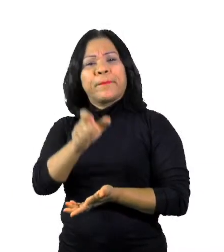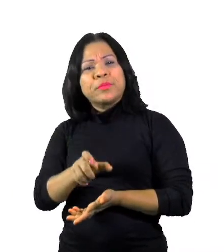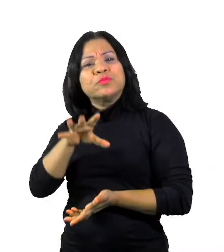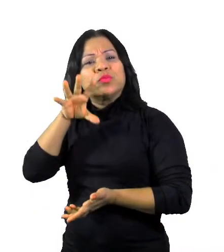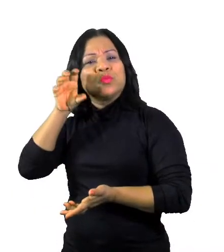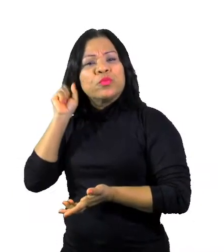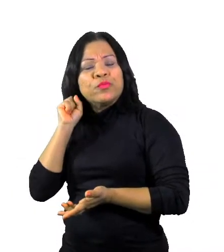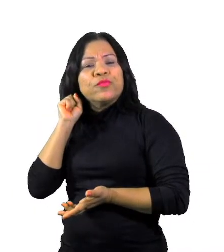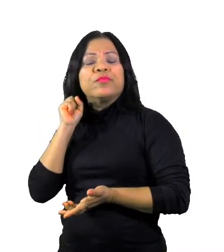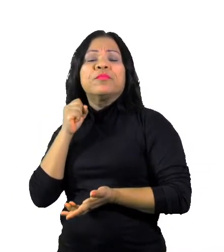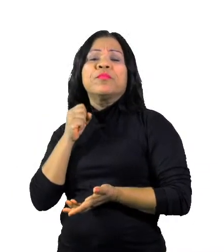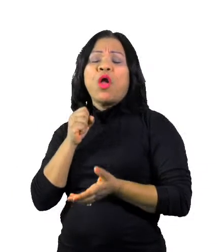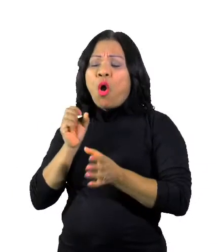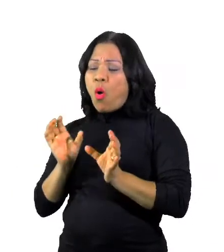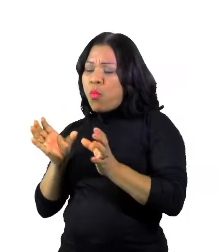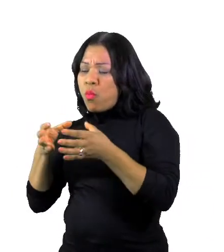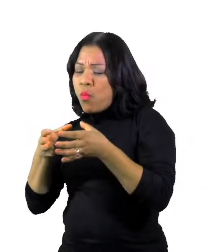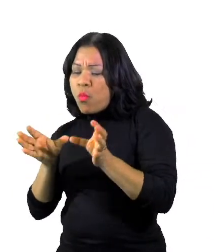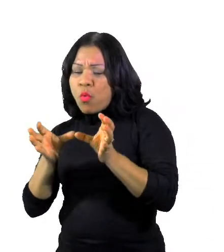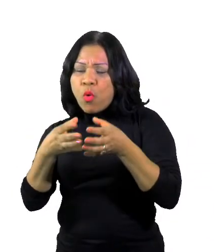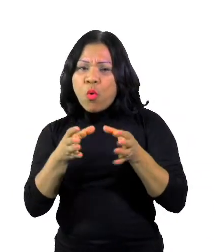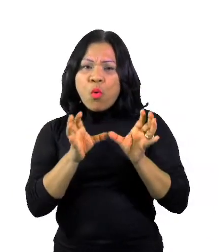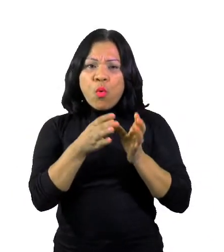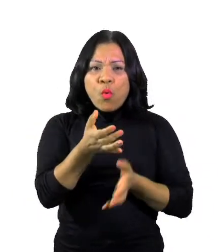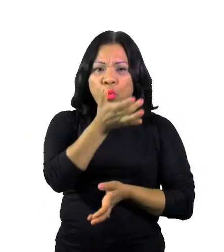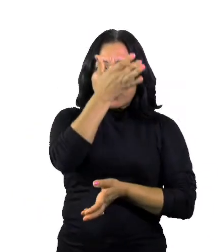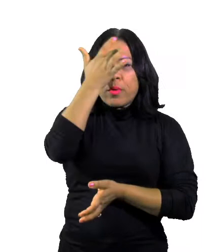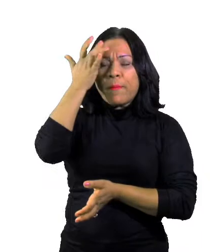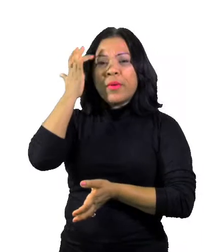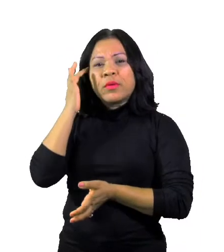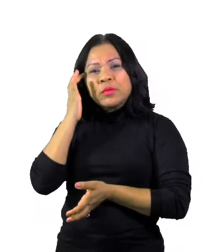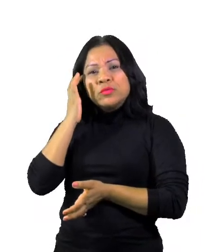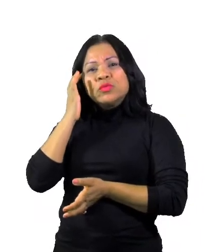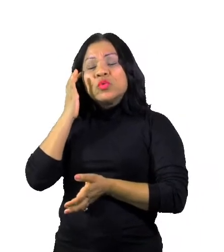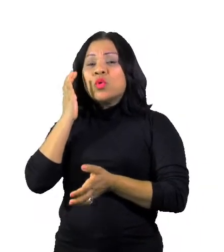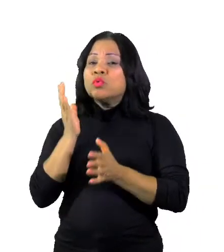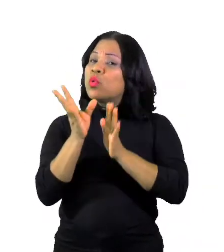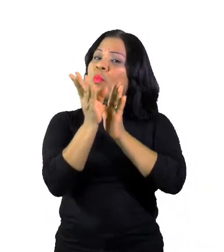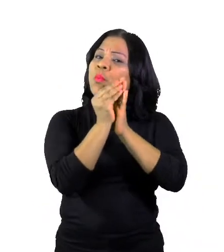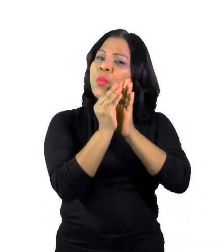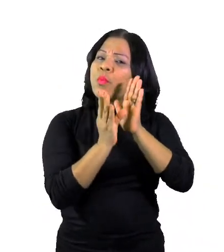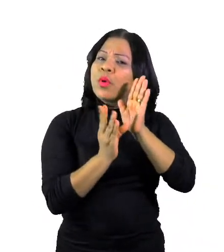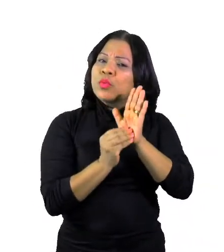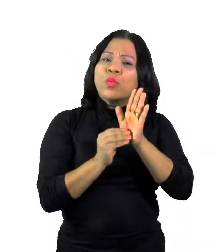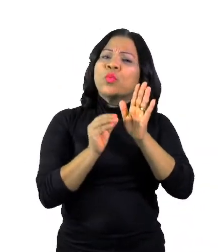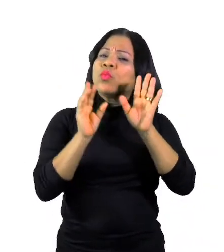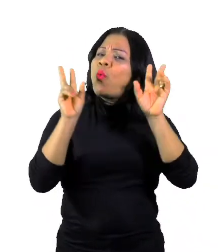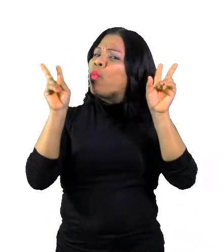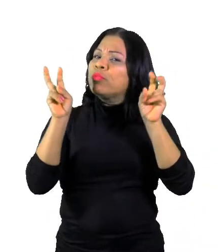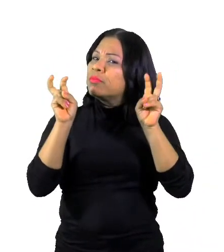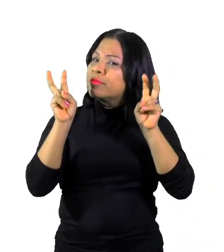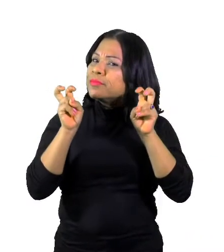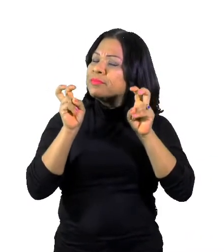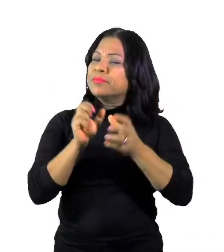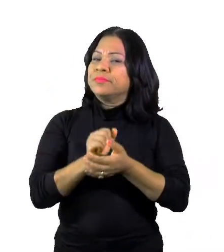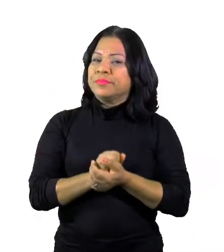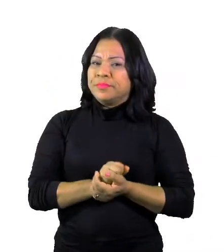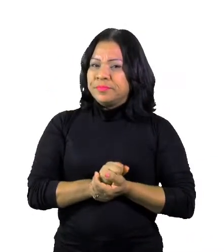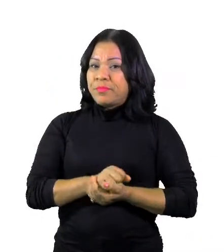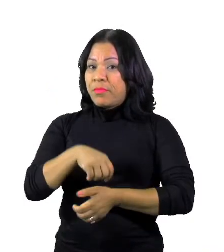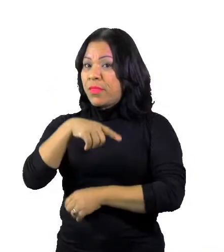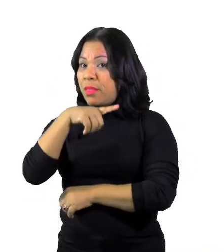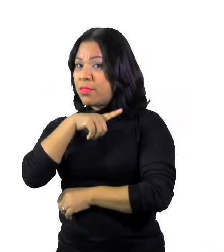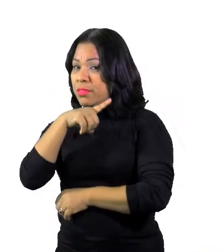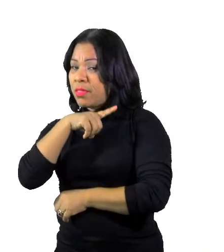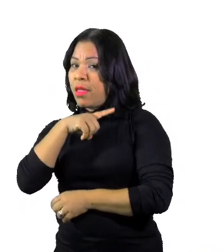um conjunto de pessoas sobre um determinado assunto ou tema. Possui